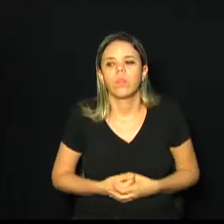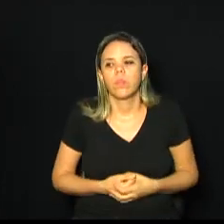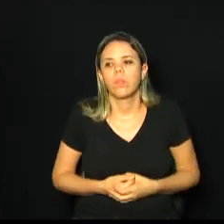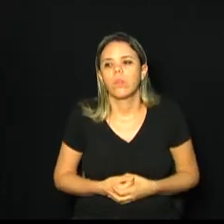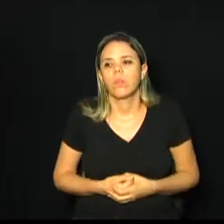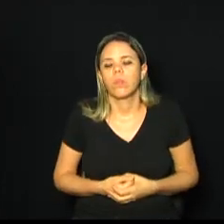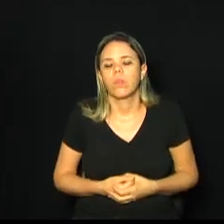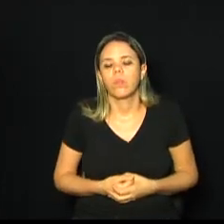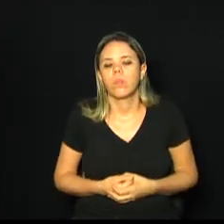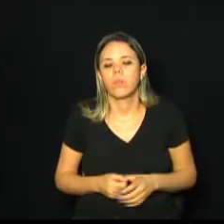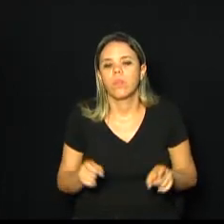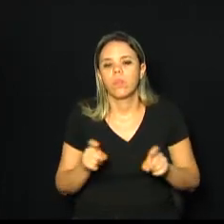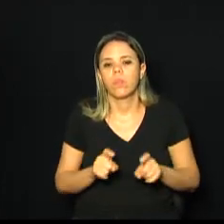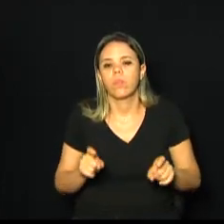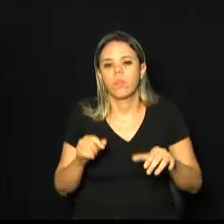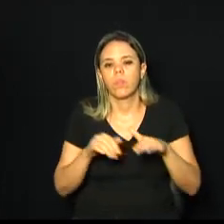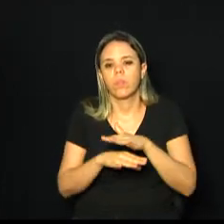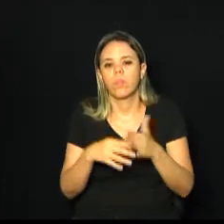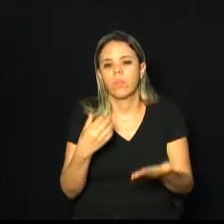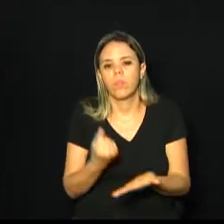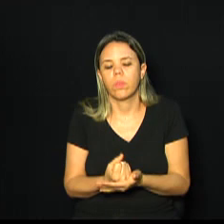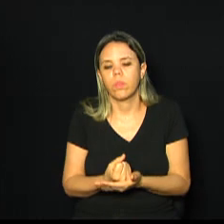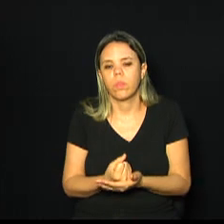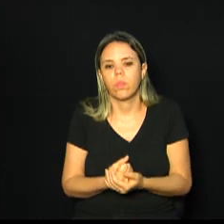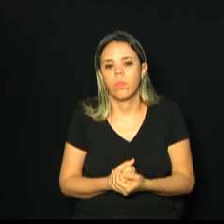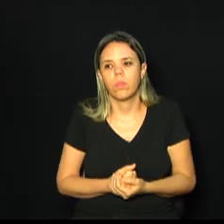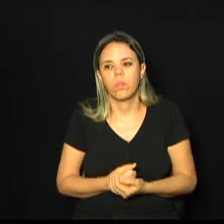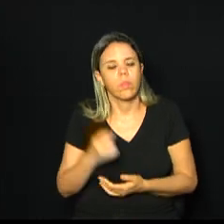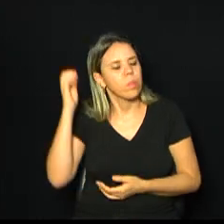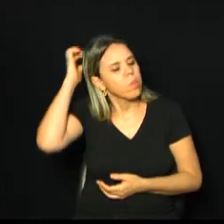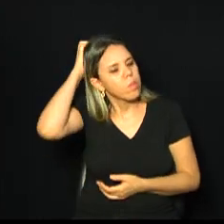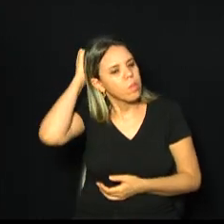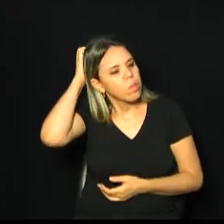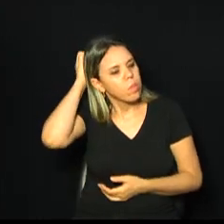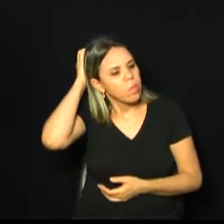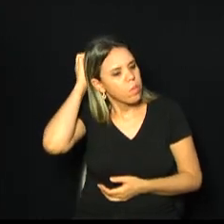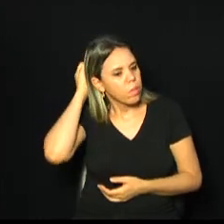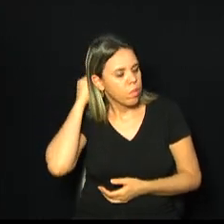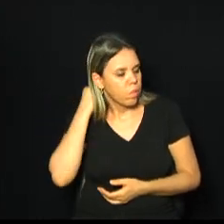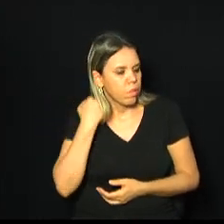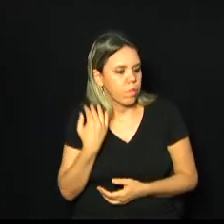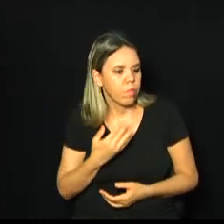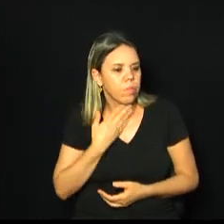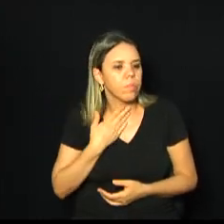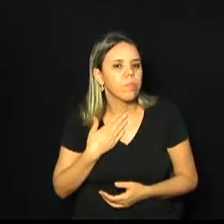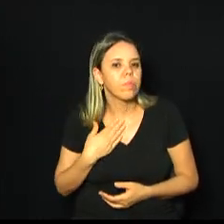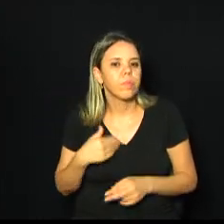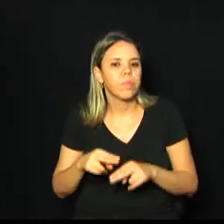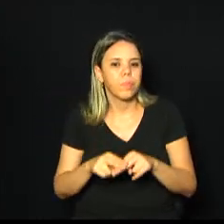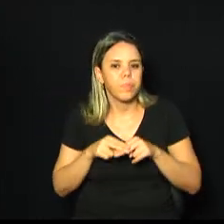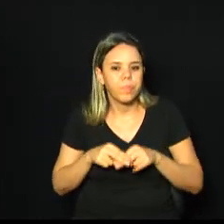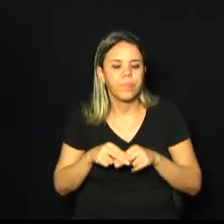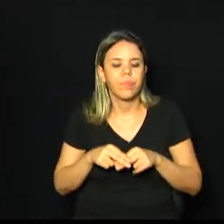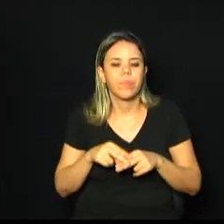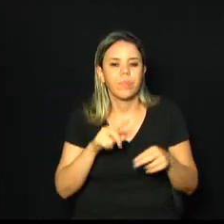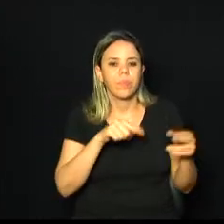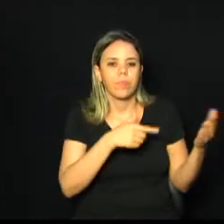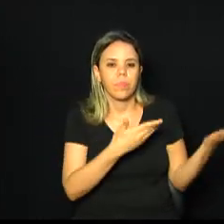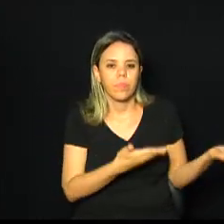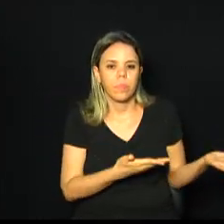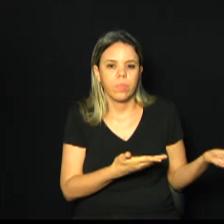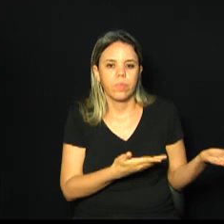essas informações são armazenadas em bancos de dados, repositório de informação. Então, por isso, essa ferramenta